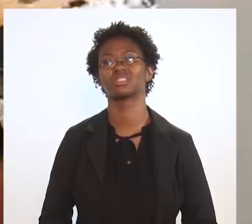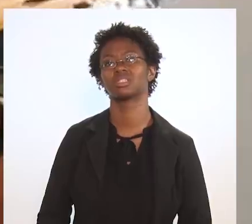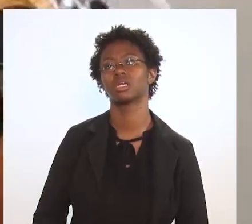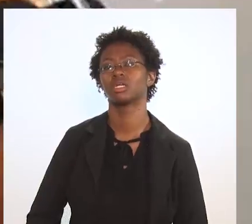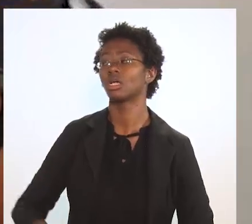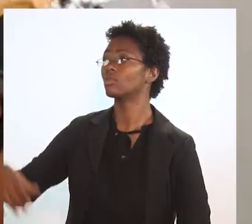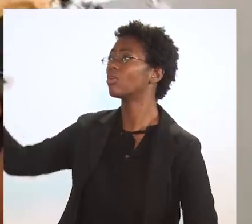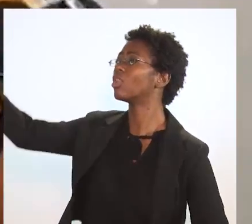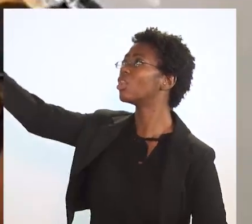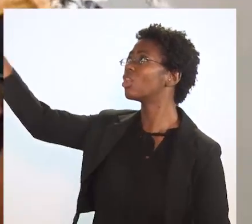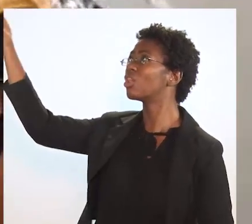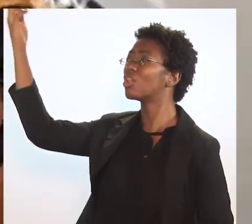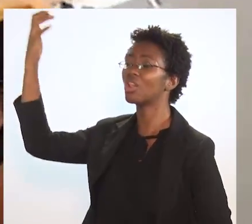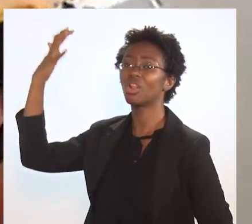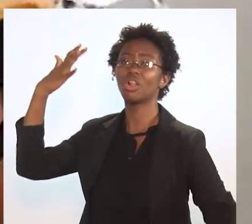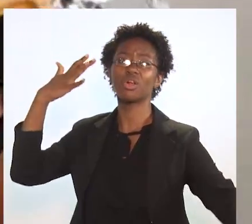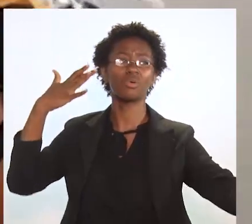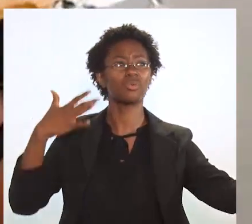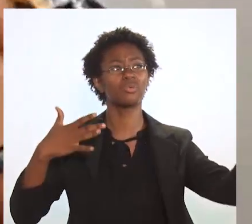Que a lua venha nos